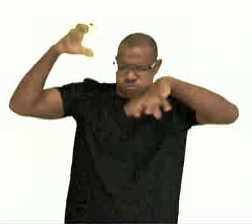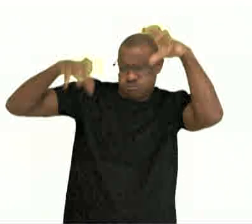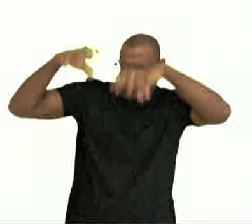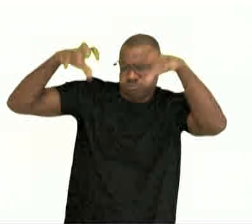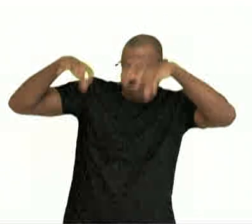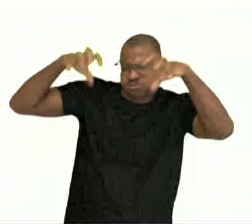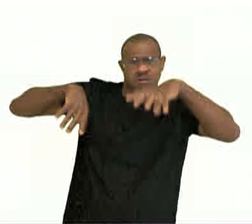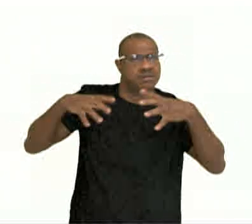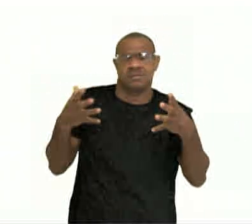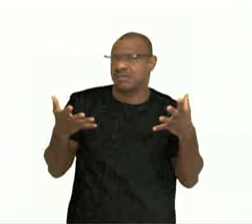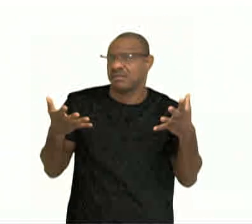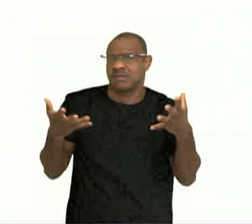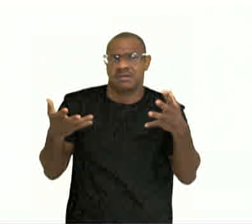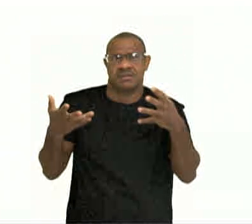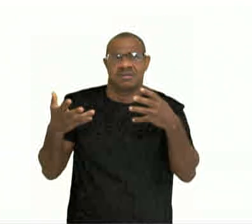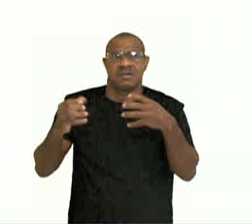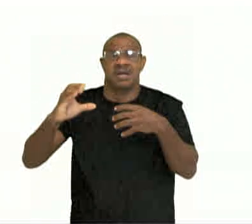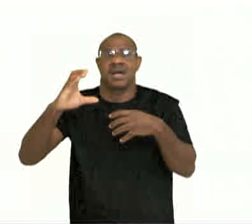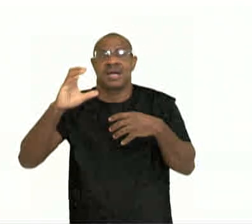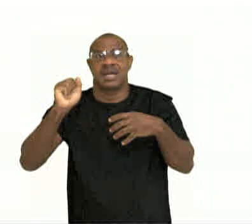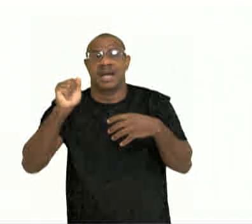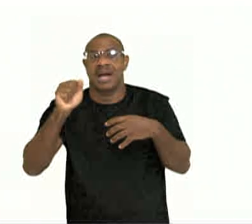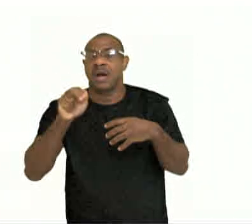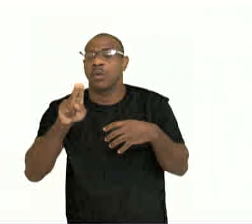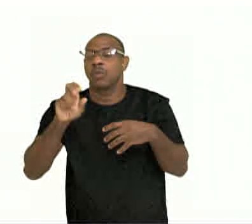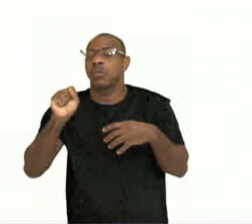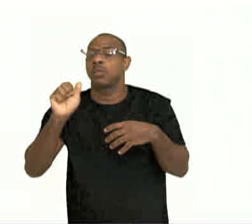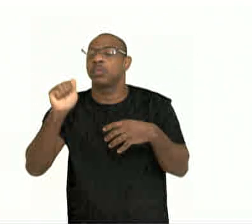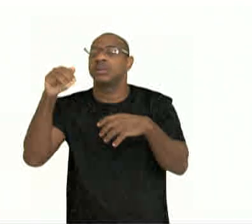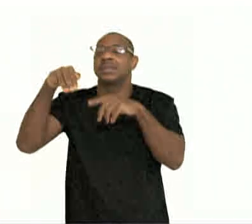Ó, o verbo